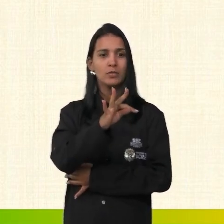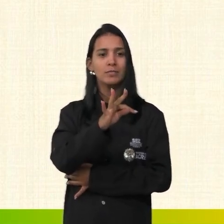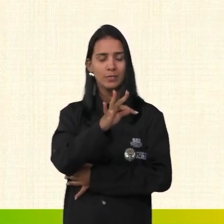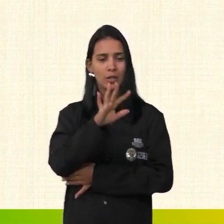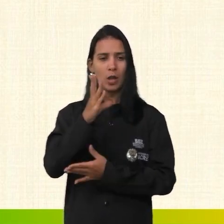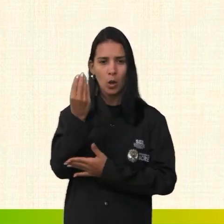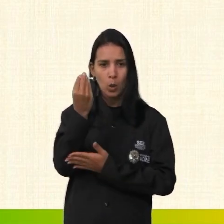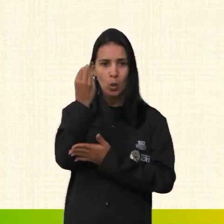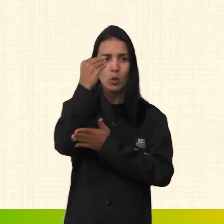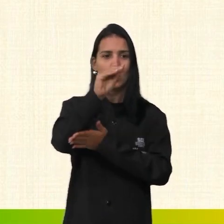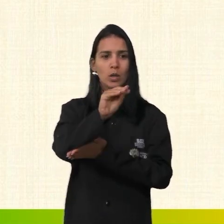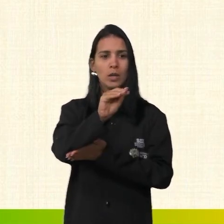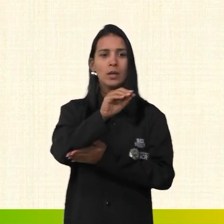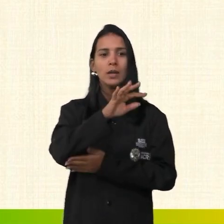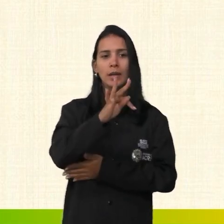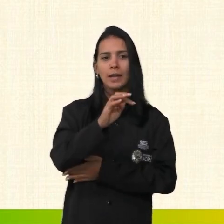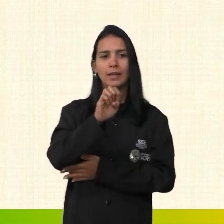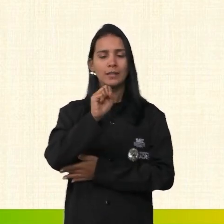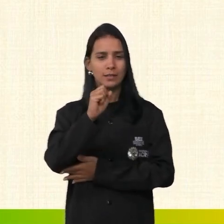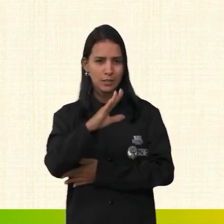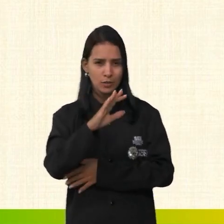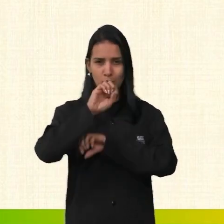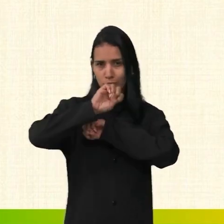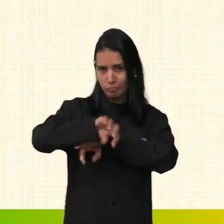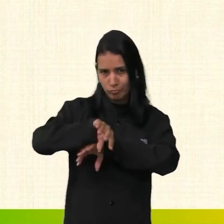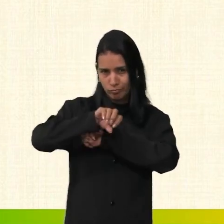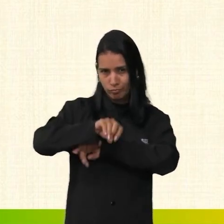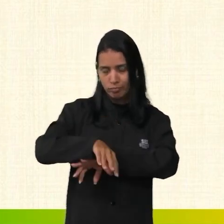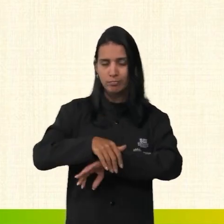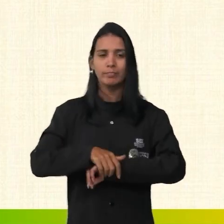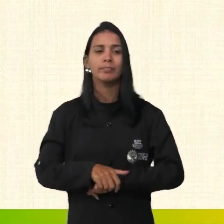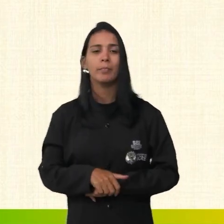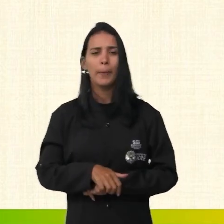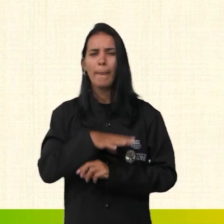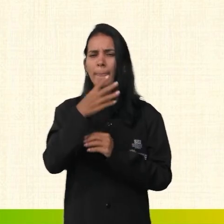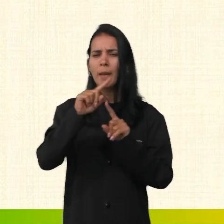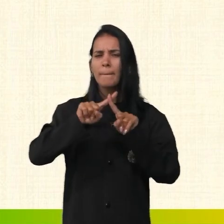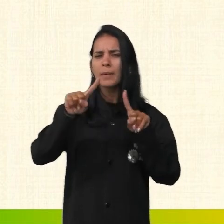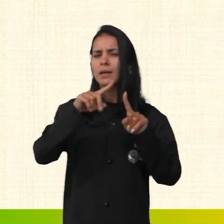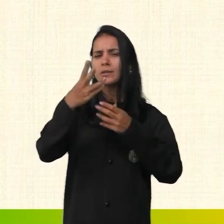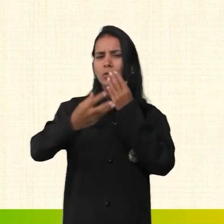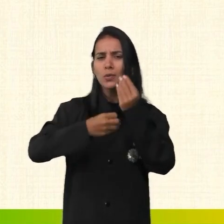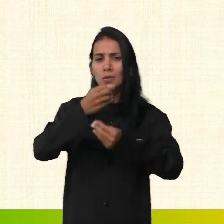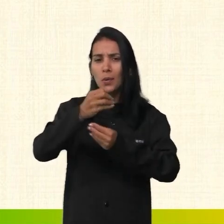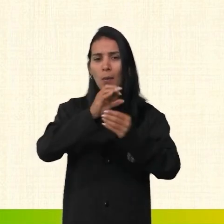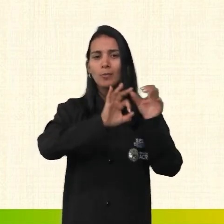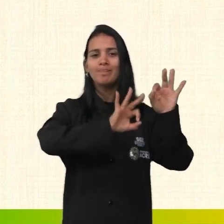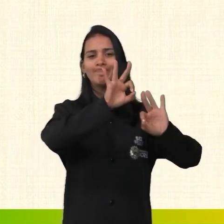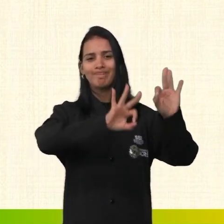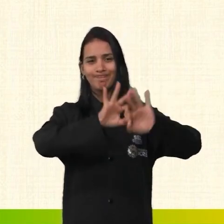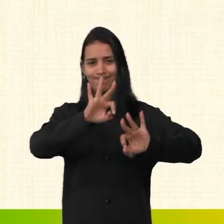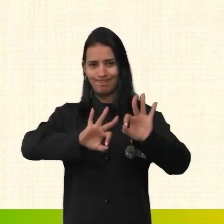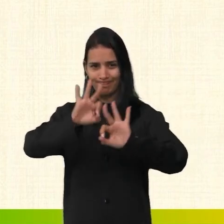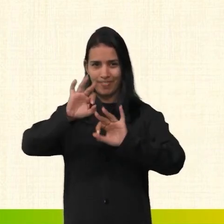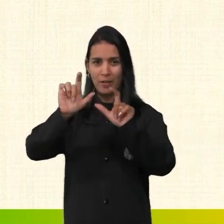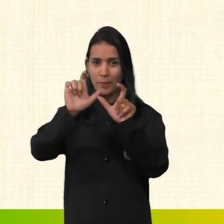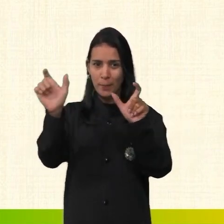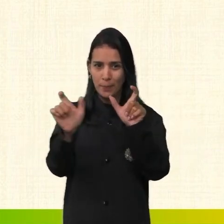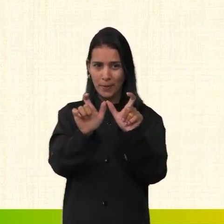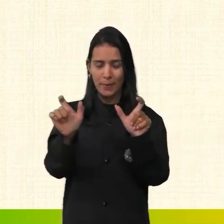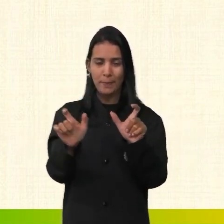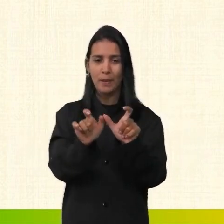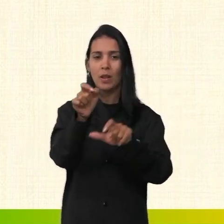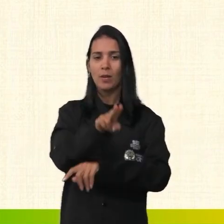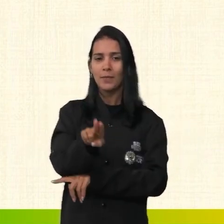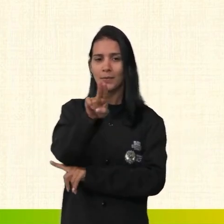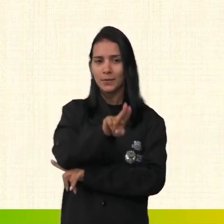teach, ensinar. Vamos ver como que esses verbos vão ficar na forma modificada usando o